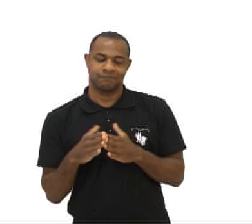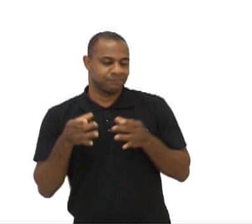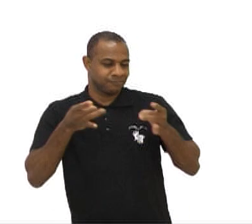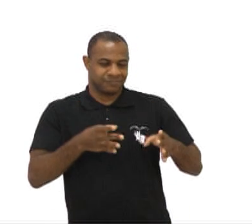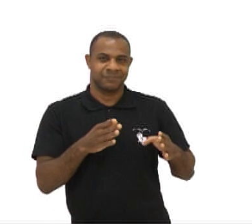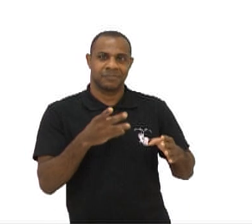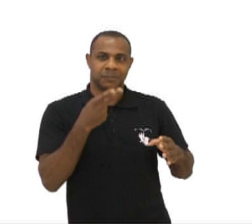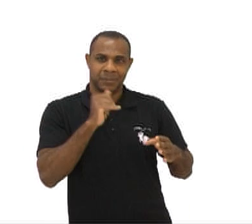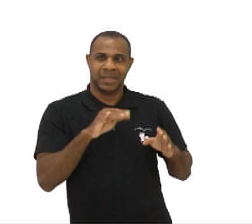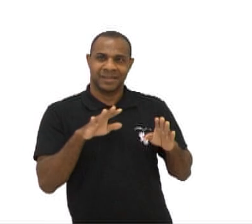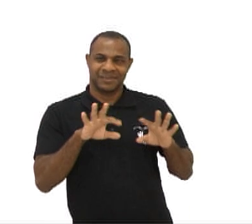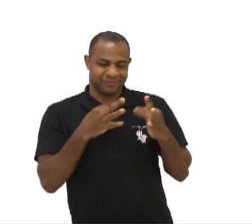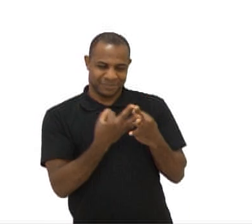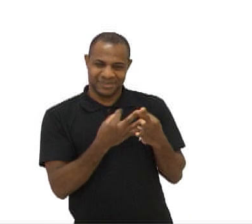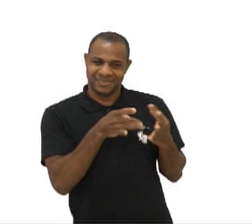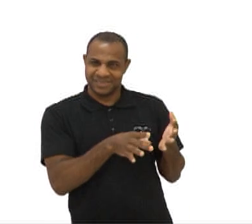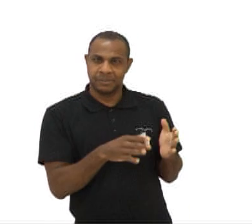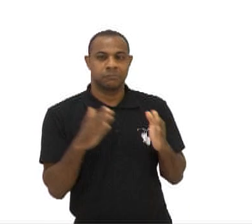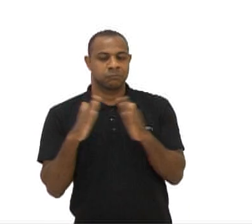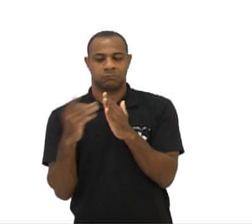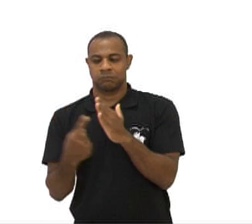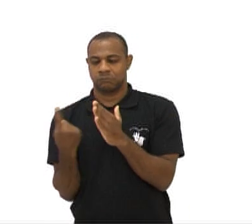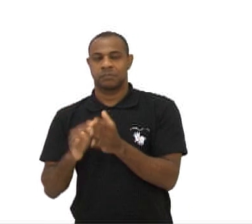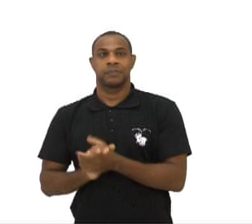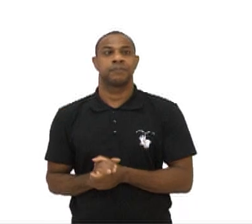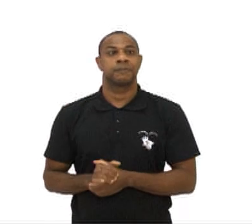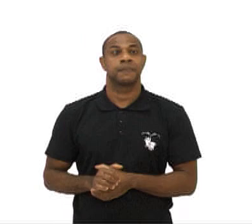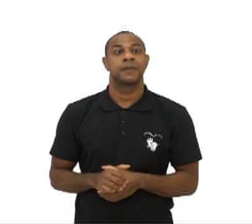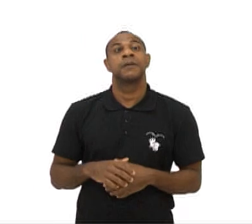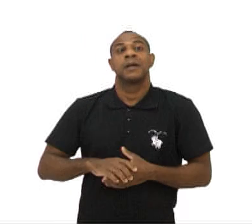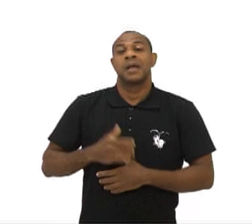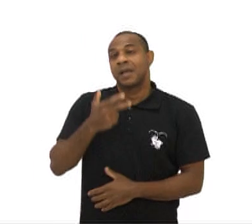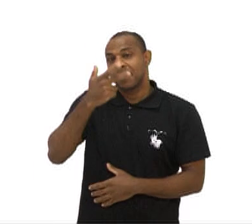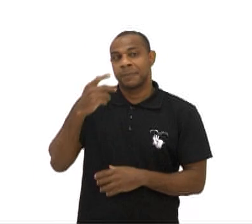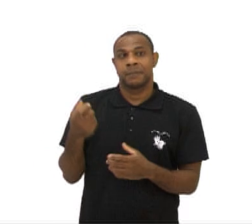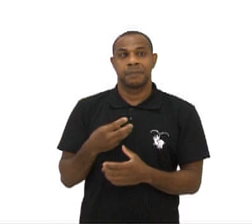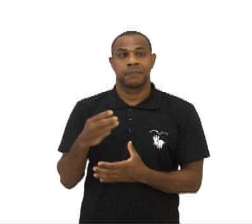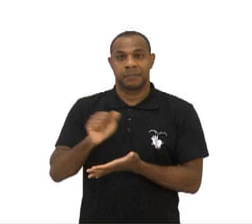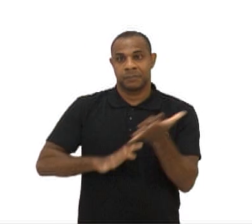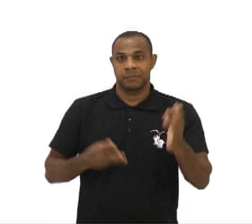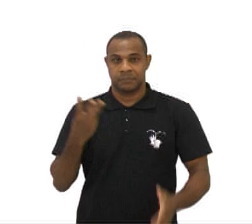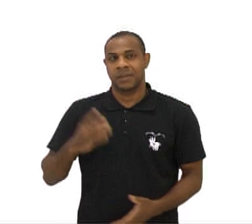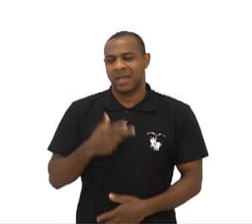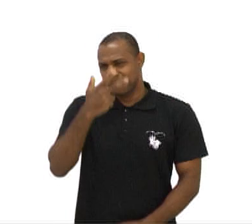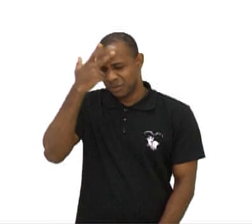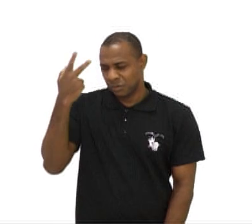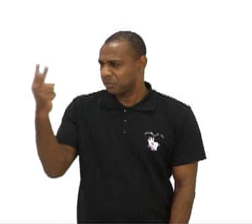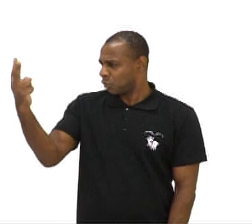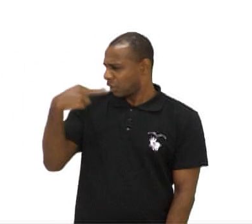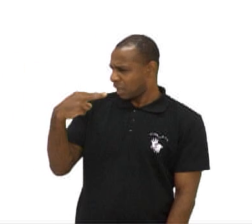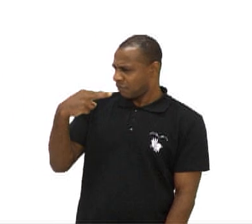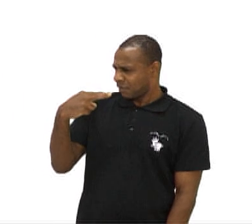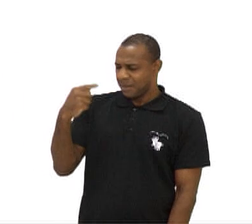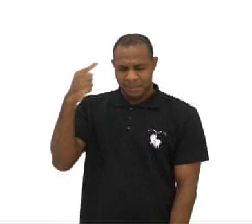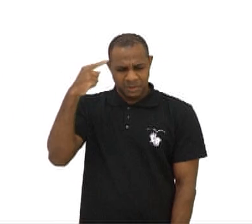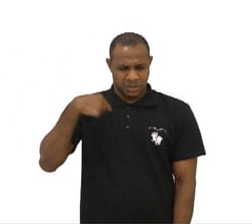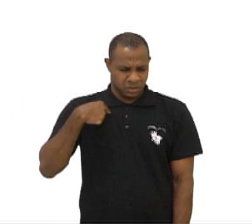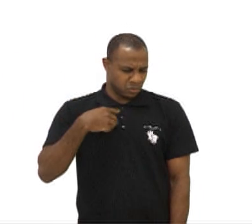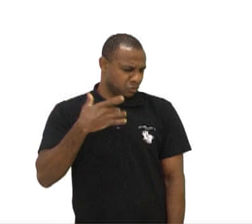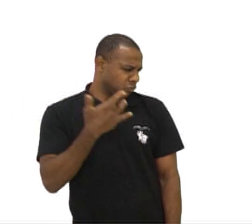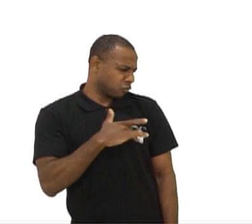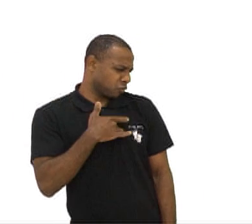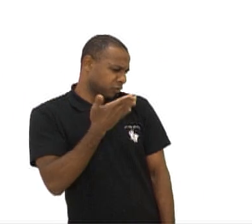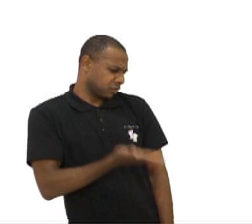Terceira atividade. As pessoas me olhavam como se eu fosse uma coitadinha. Durante a Primeira